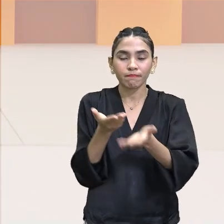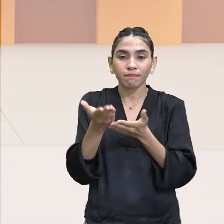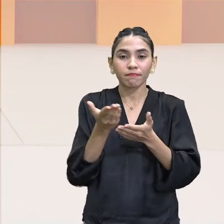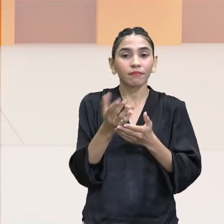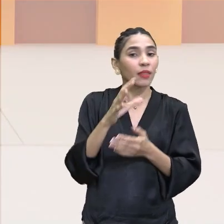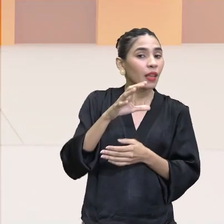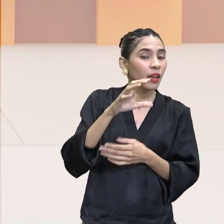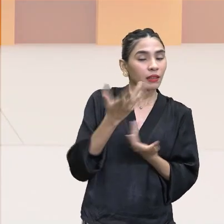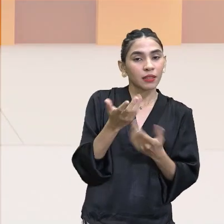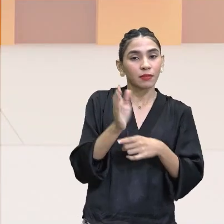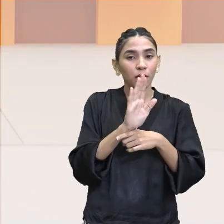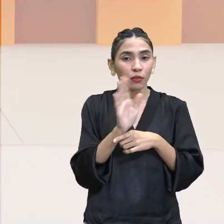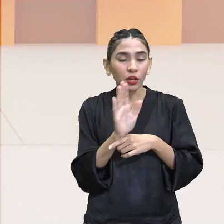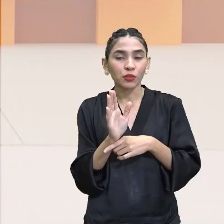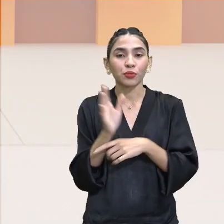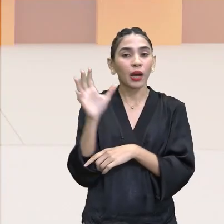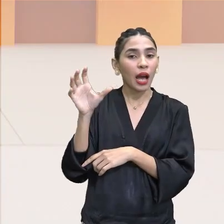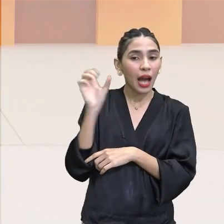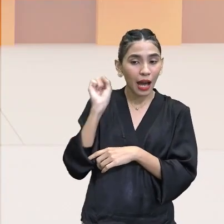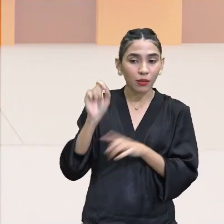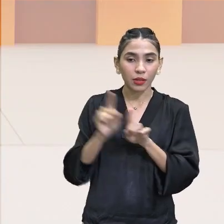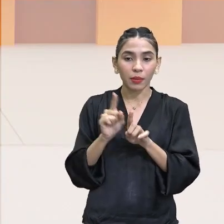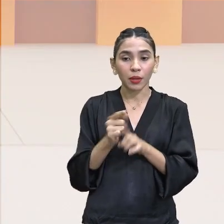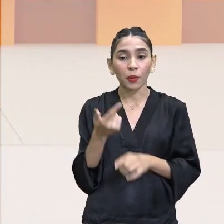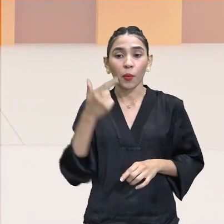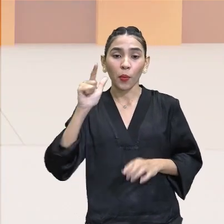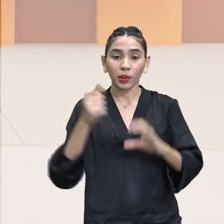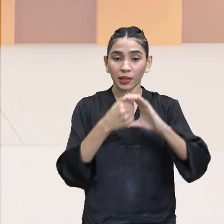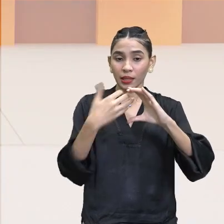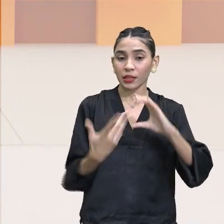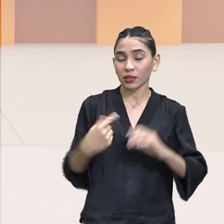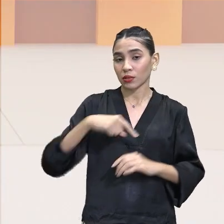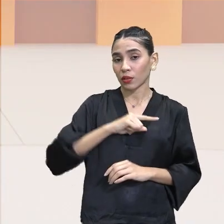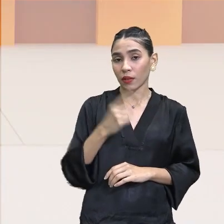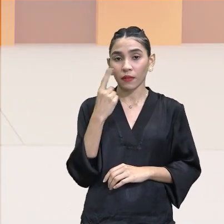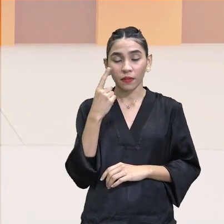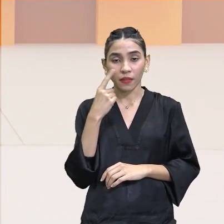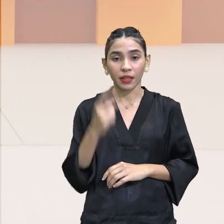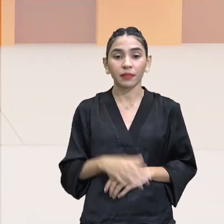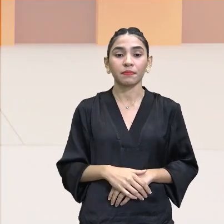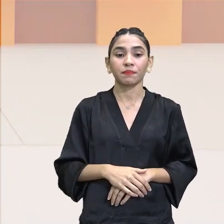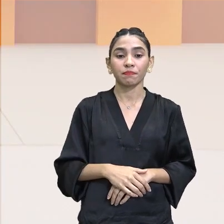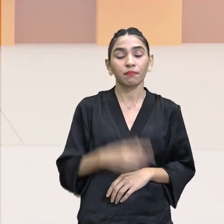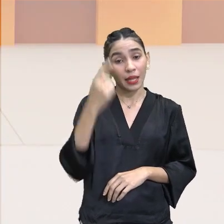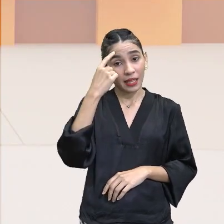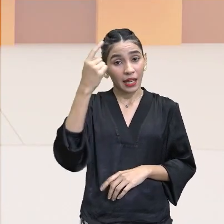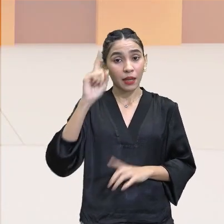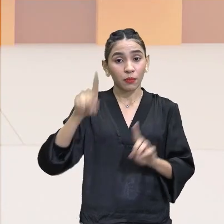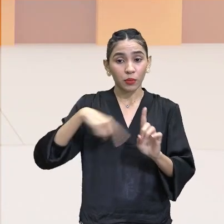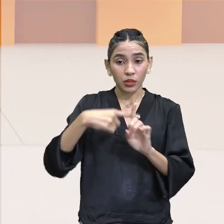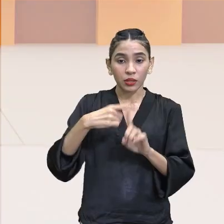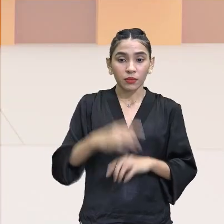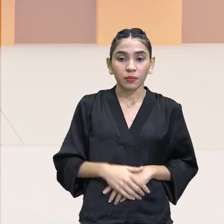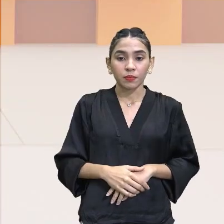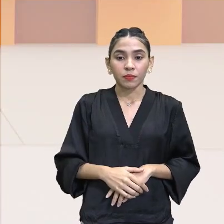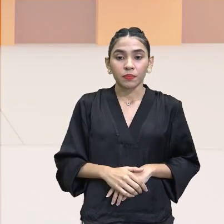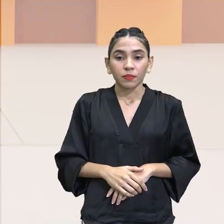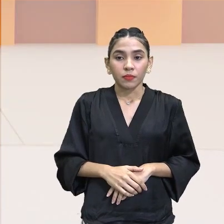vídeo nesse momento dessa informação. Outra característica, né, que a gente vai ver ali de maneira positiva, né, é você